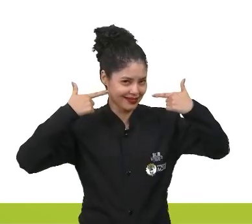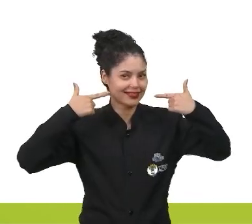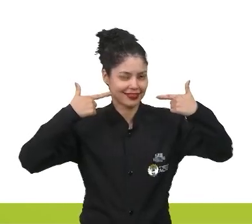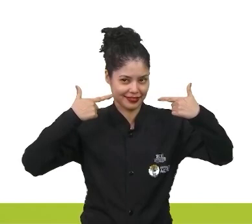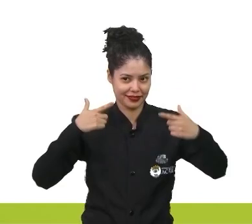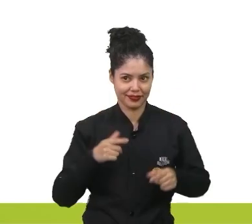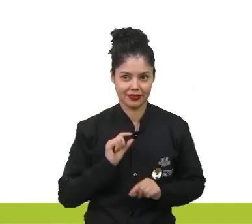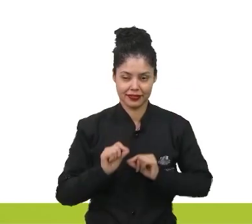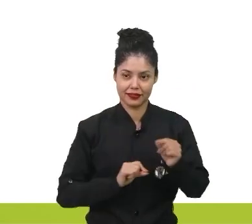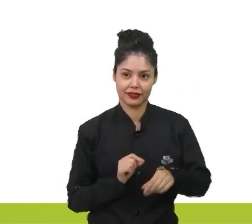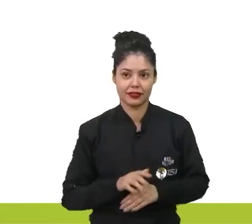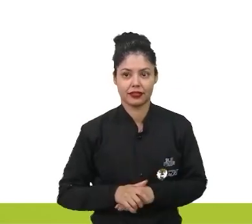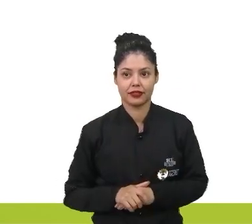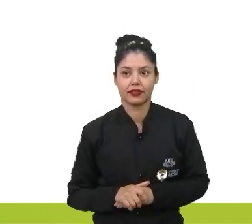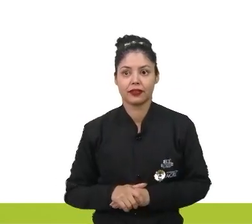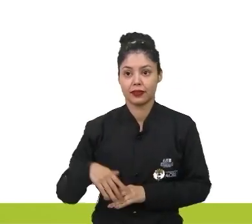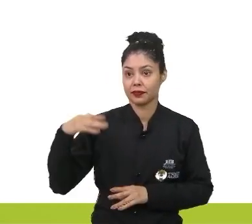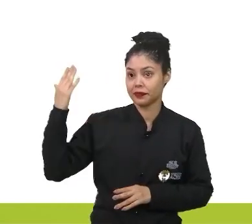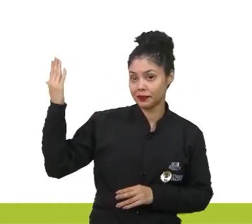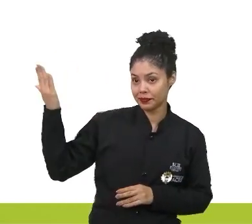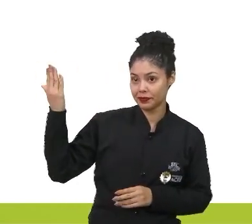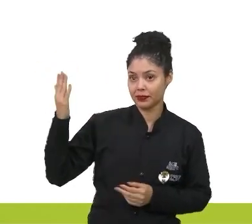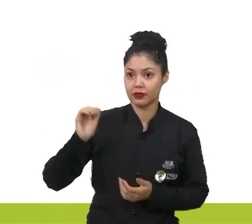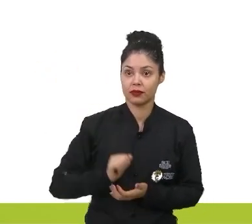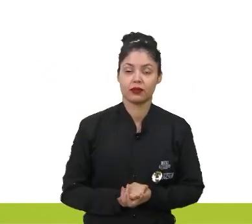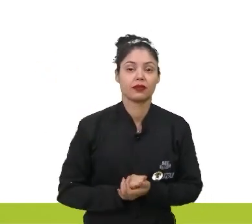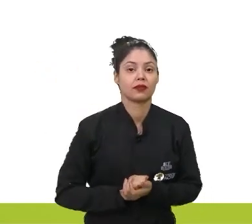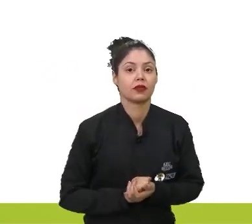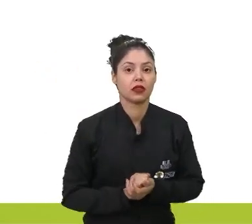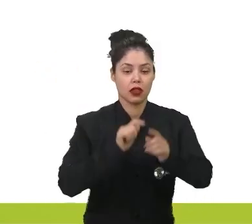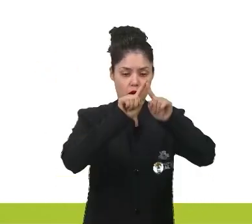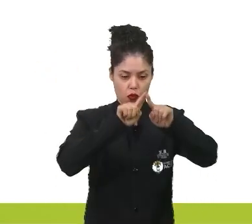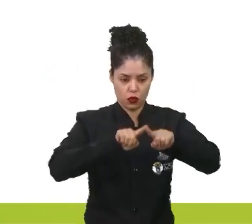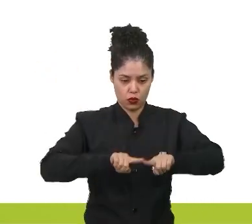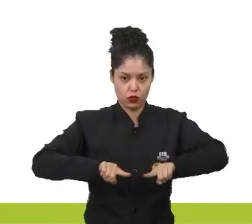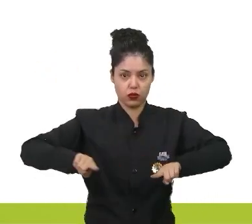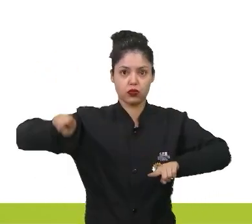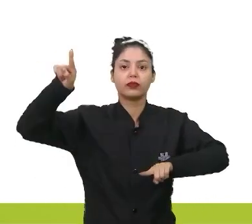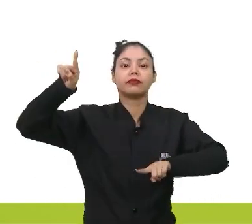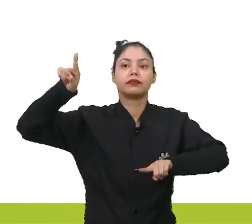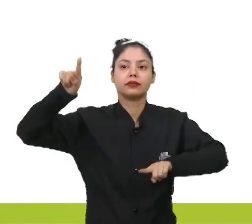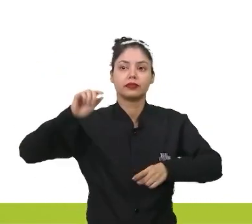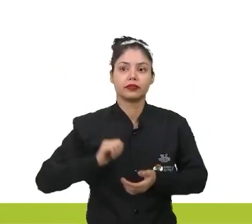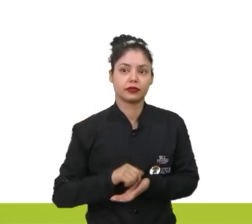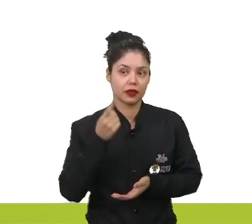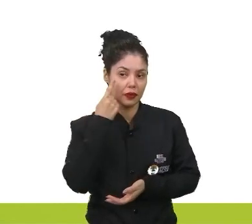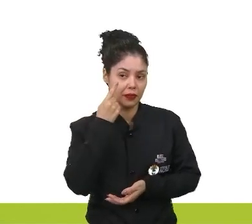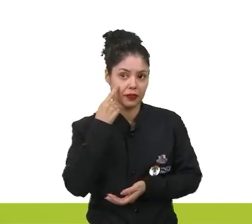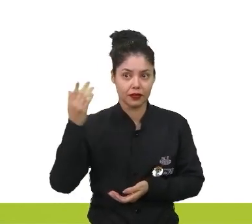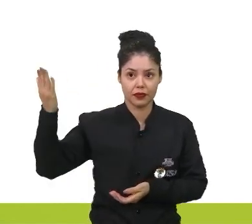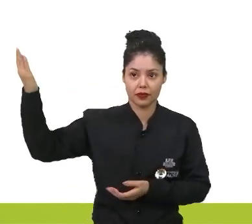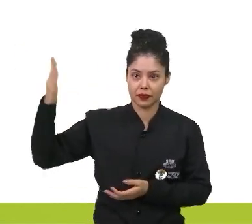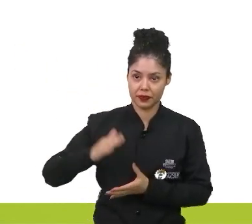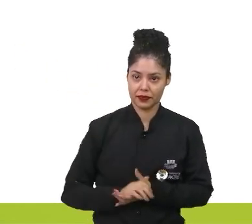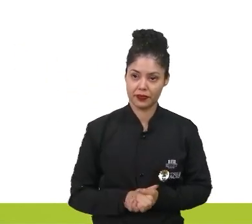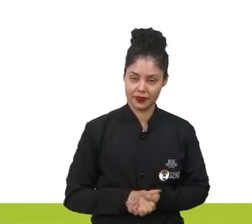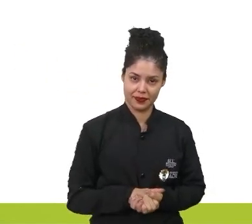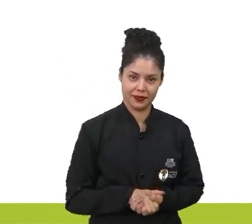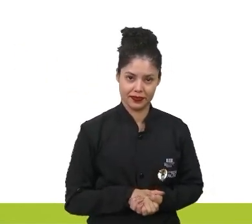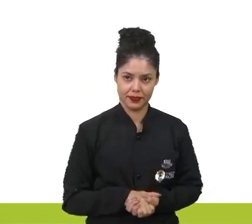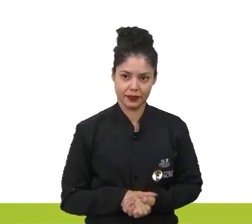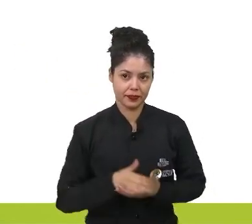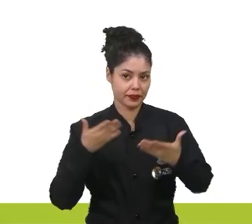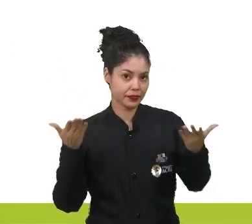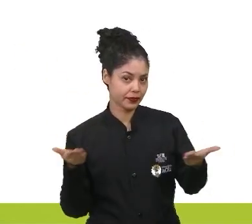que é o sorriso Colgate? O sorriso Colgate é a representação com a concavidade voltada para cima. Olha como é que fica aí, ó, o emojizinho,